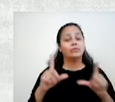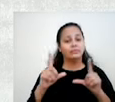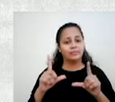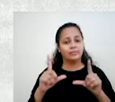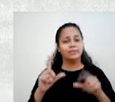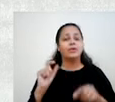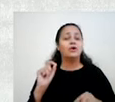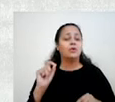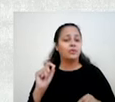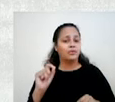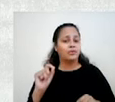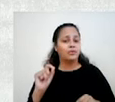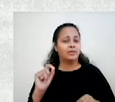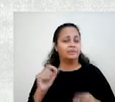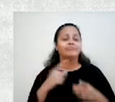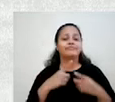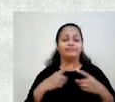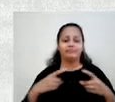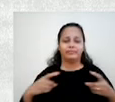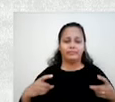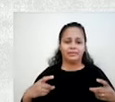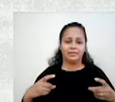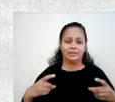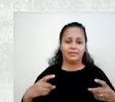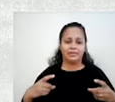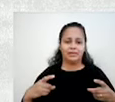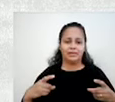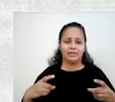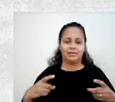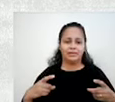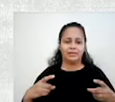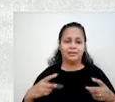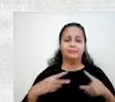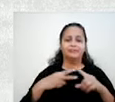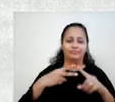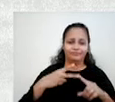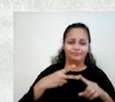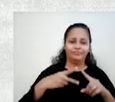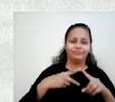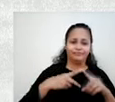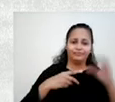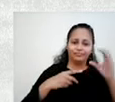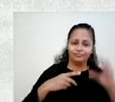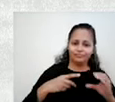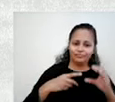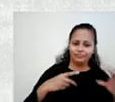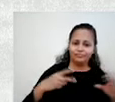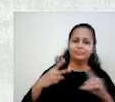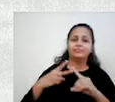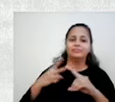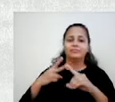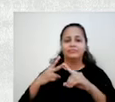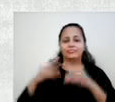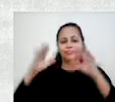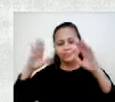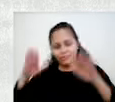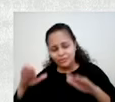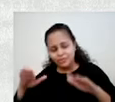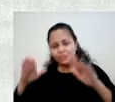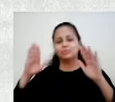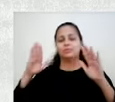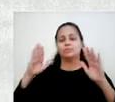retratos do que foi essa batalha, entre os muçulmanos e os cristãos. Como eu